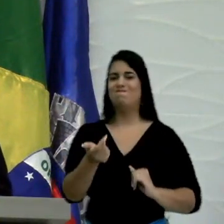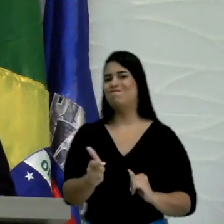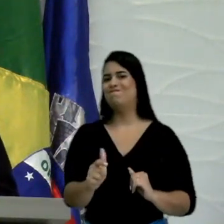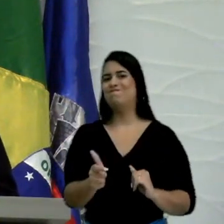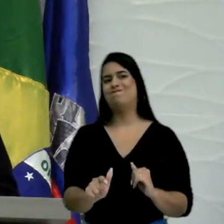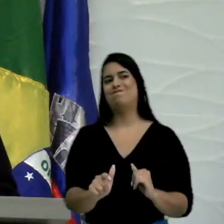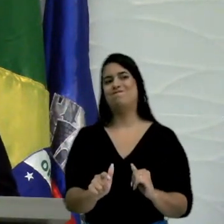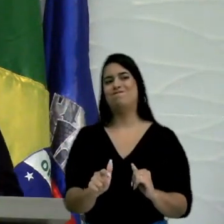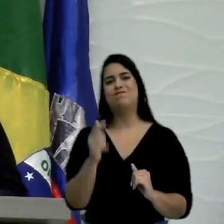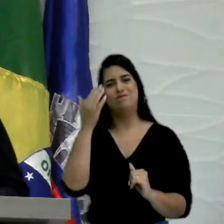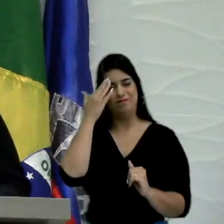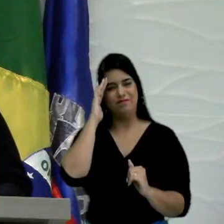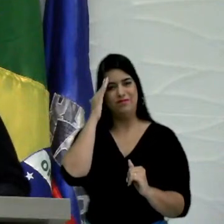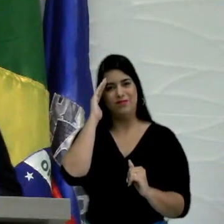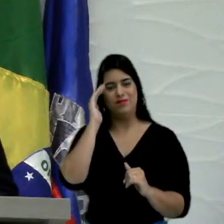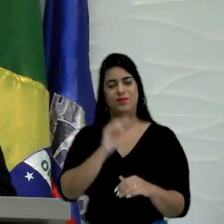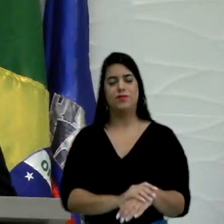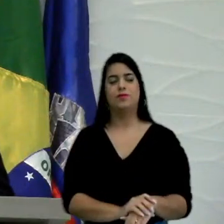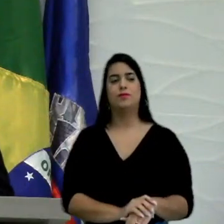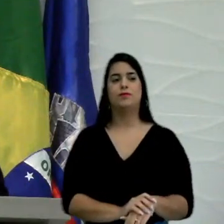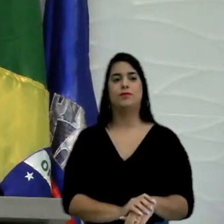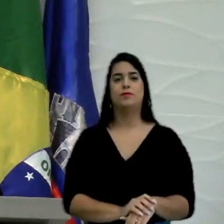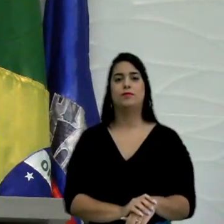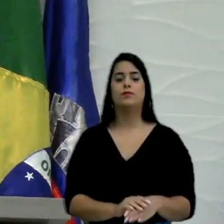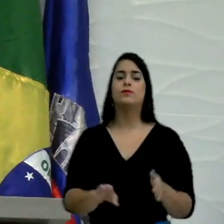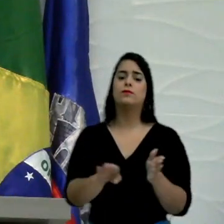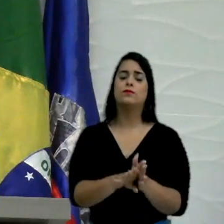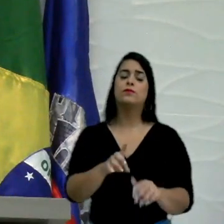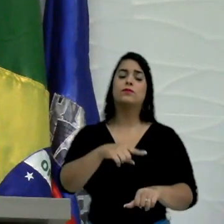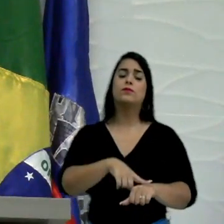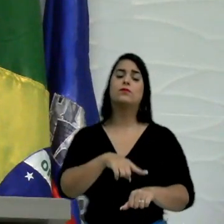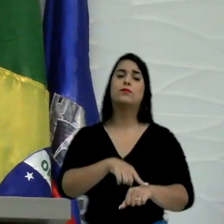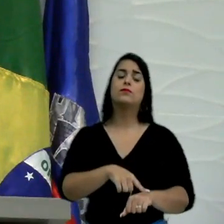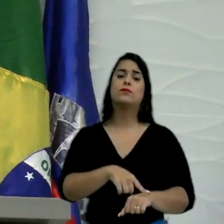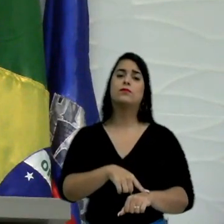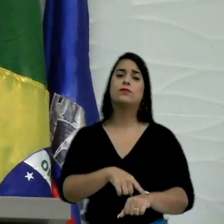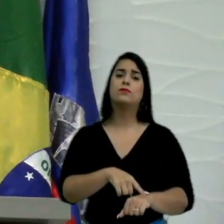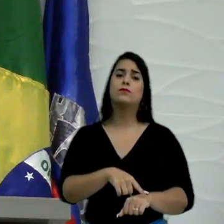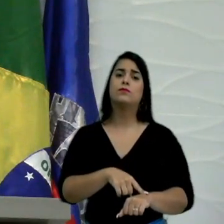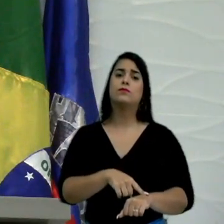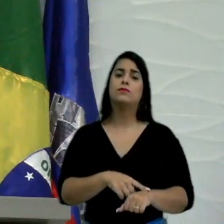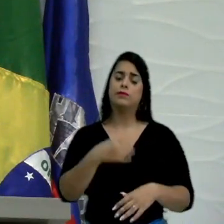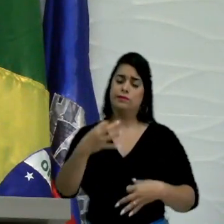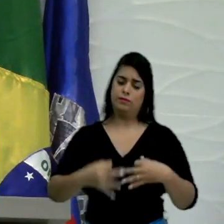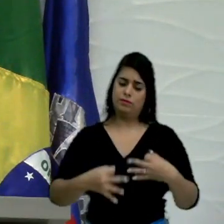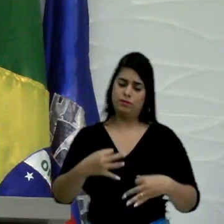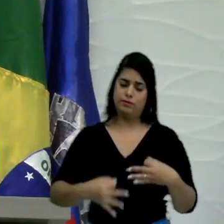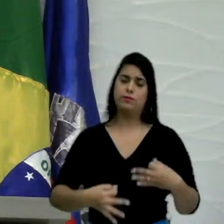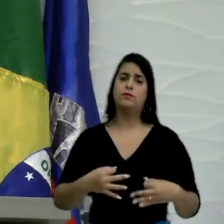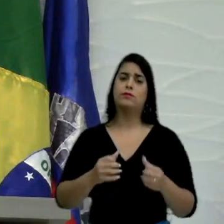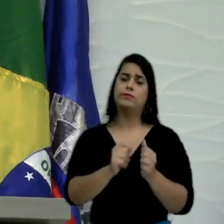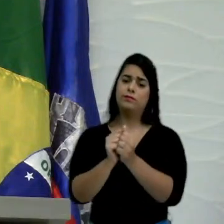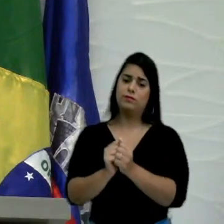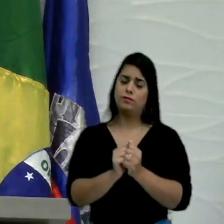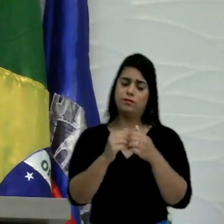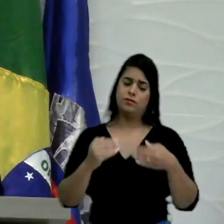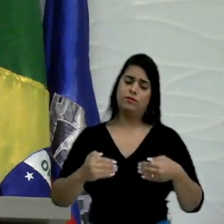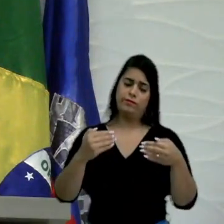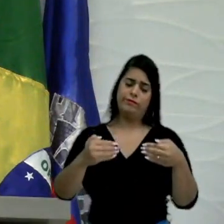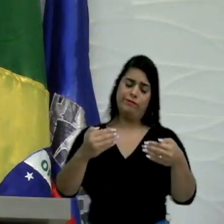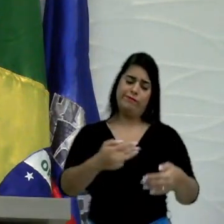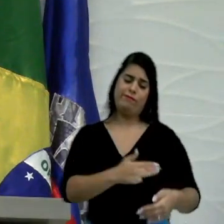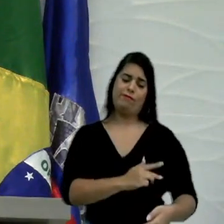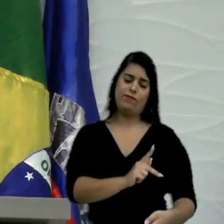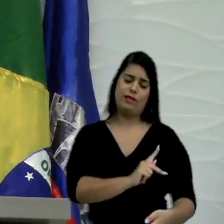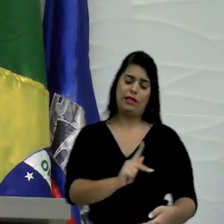também essa casa legislativa. Então é chegada a hora de a gente entrar com ações enérgicas junto ao Ministério Público, junto ao PROCON, para